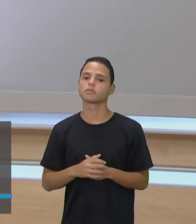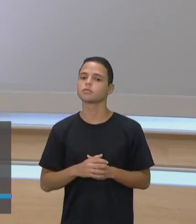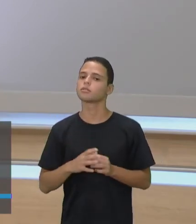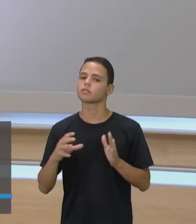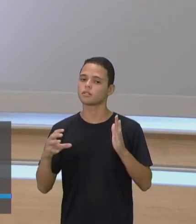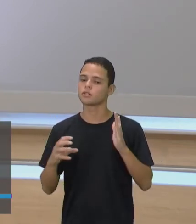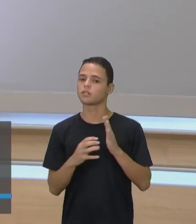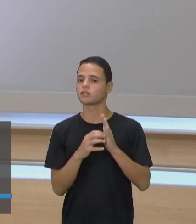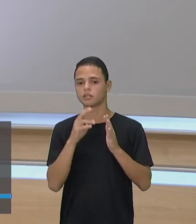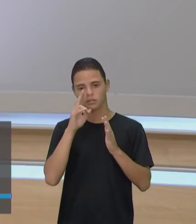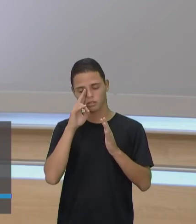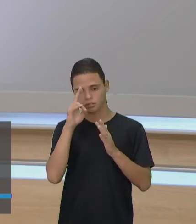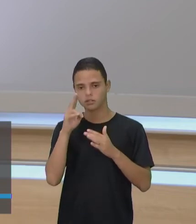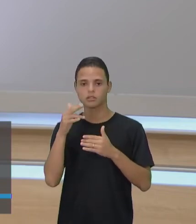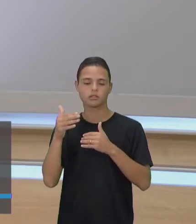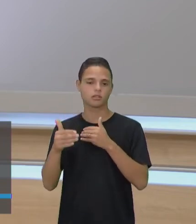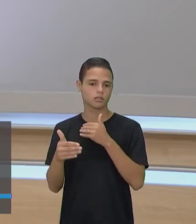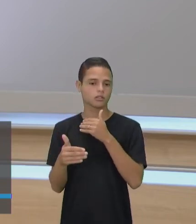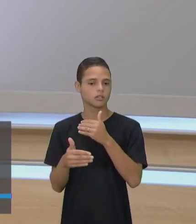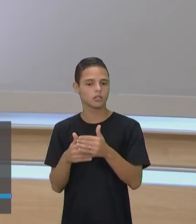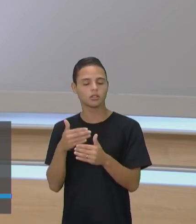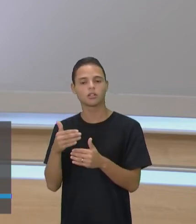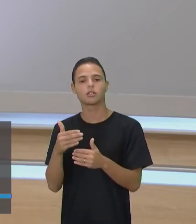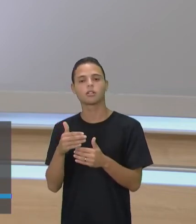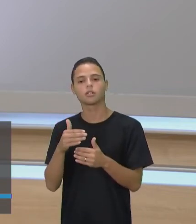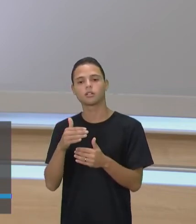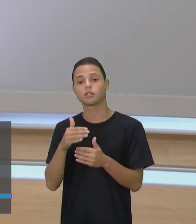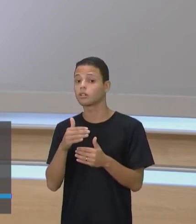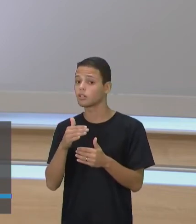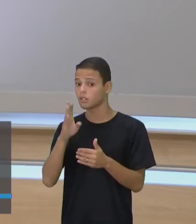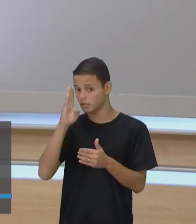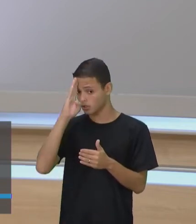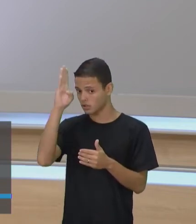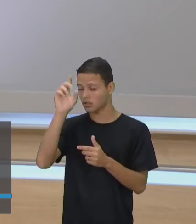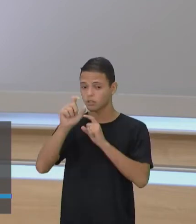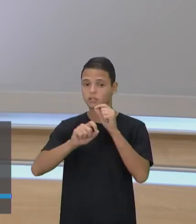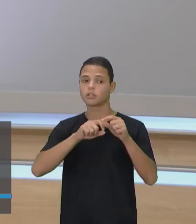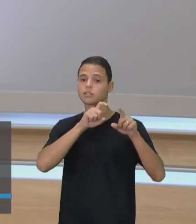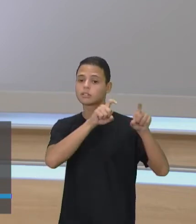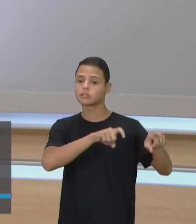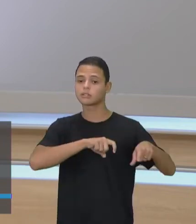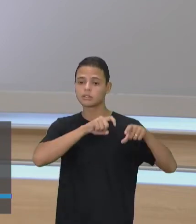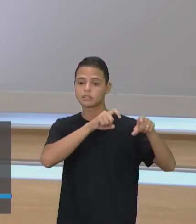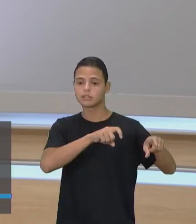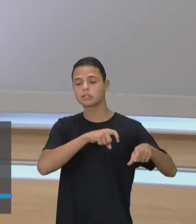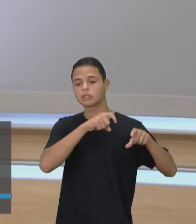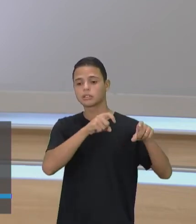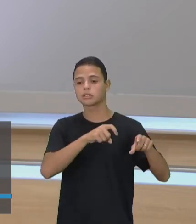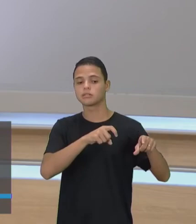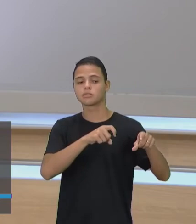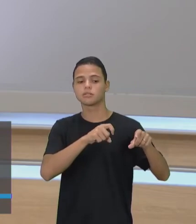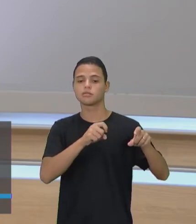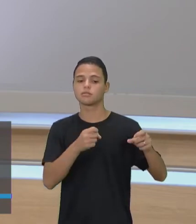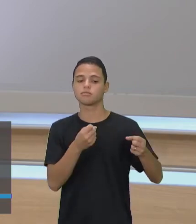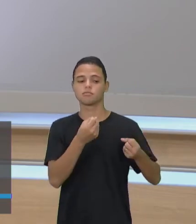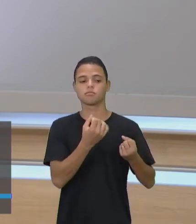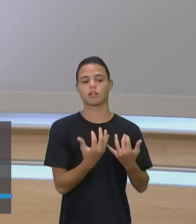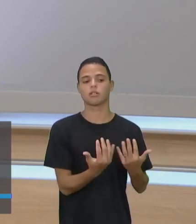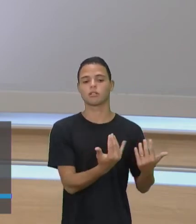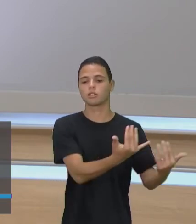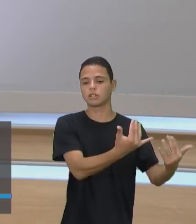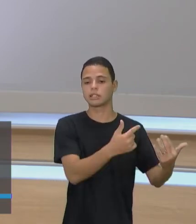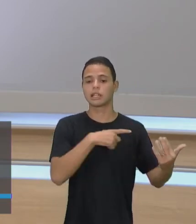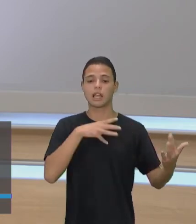danifica muito esses processos. Quando você fala principalmente da agricultura, essa mudança climática impacta de uma maneira